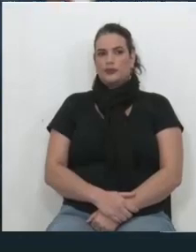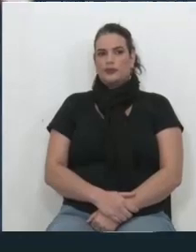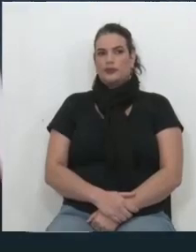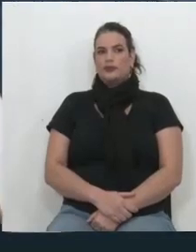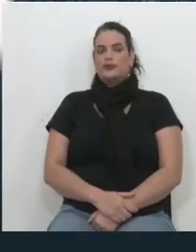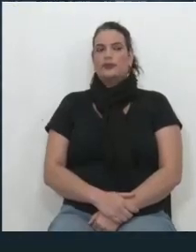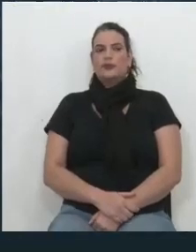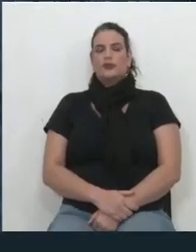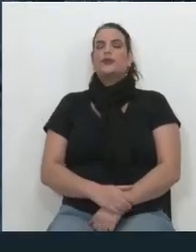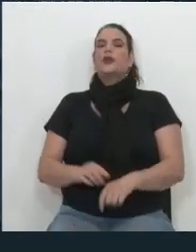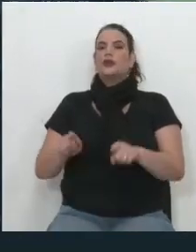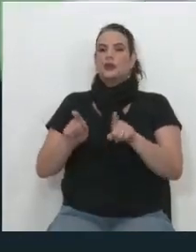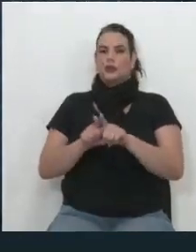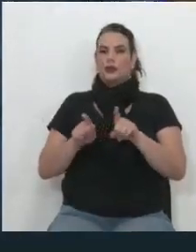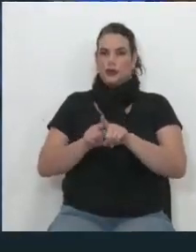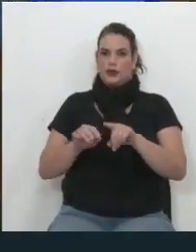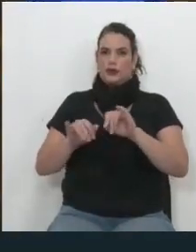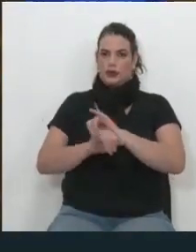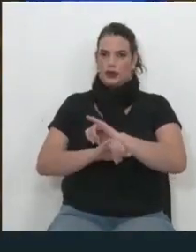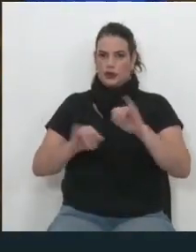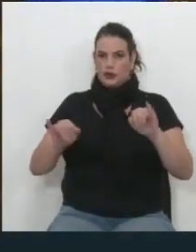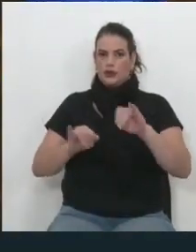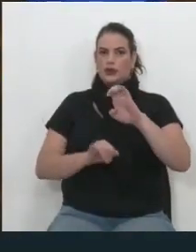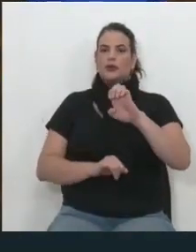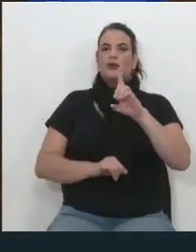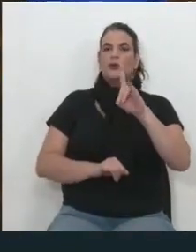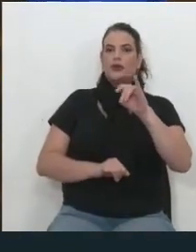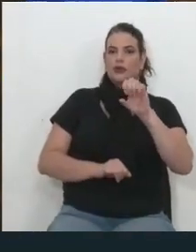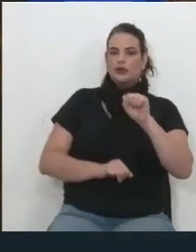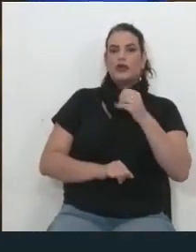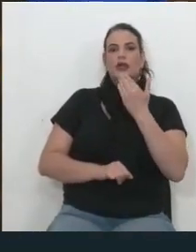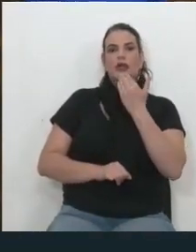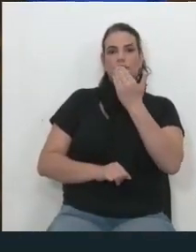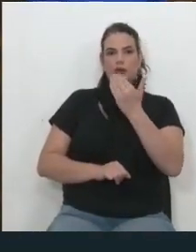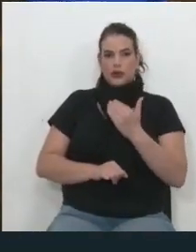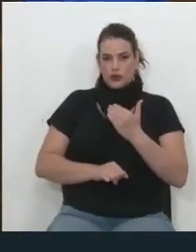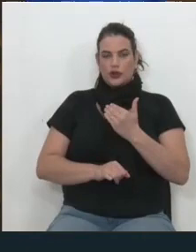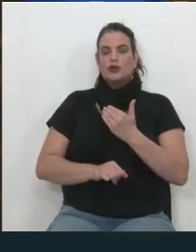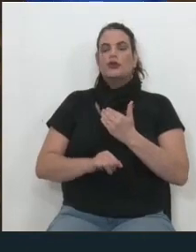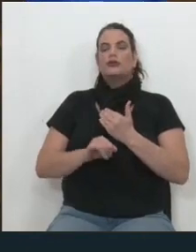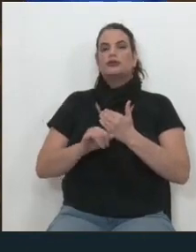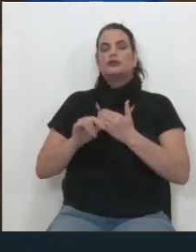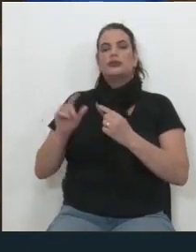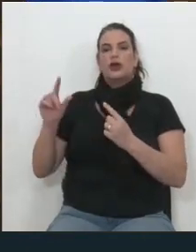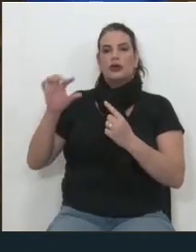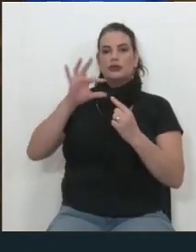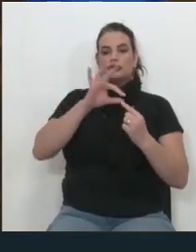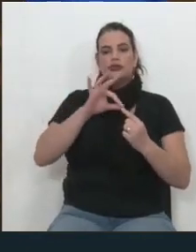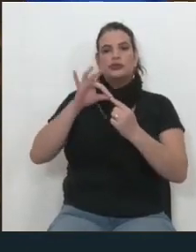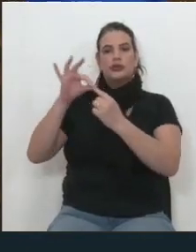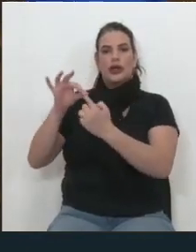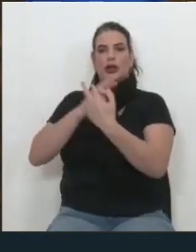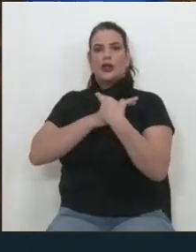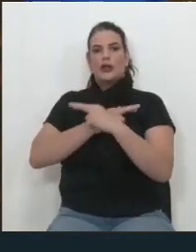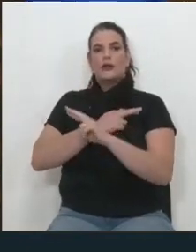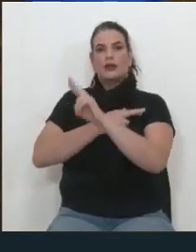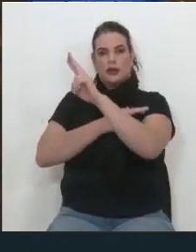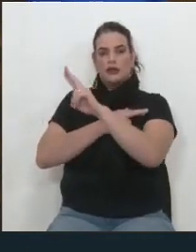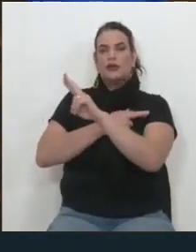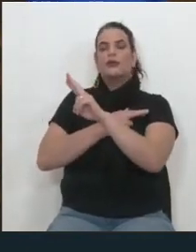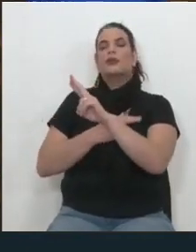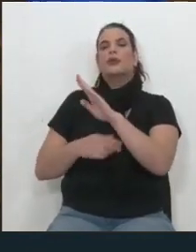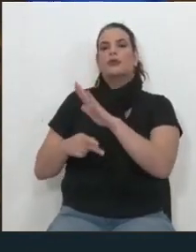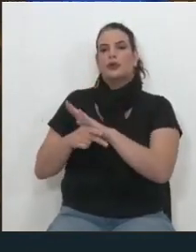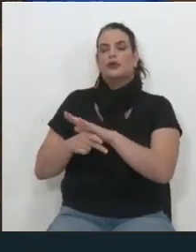Quero informar aos senhores edis que ocorreu uma solicitação de indicação de representantes dessa